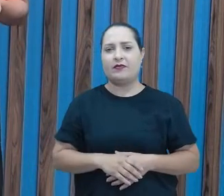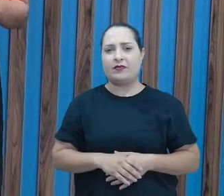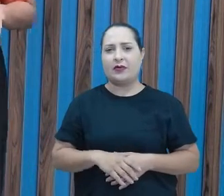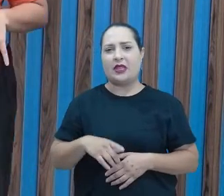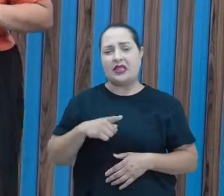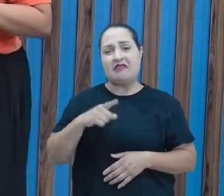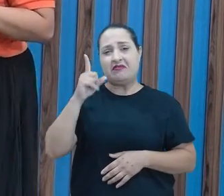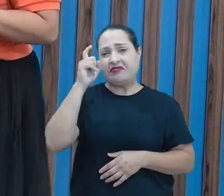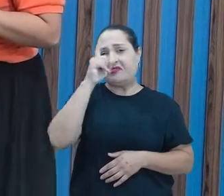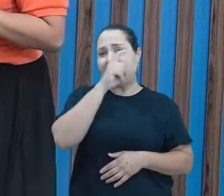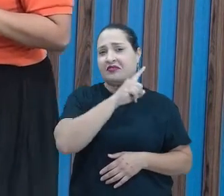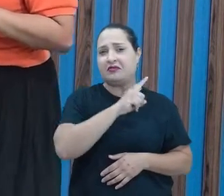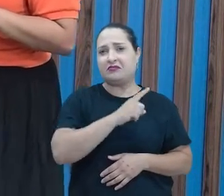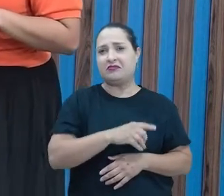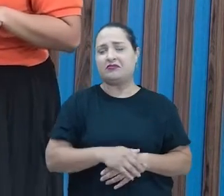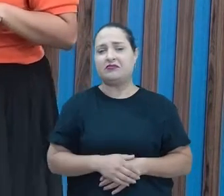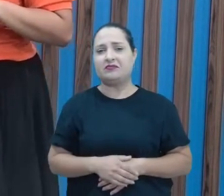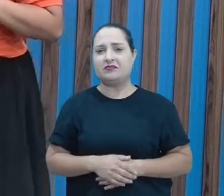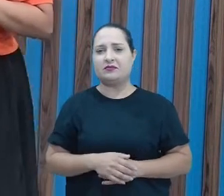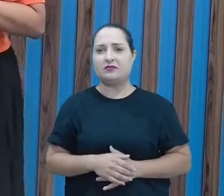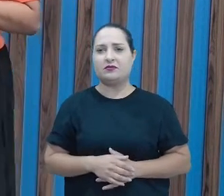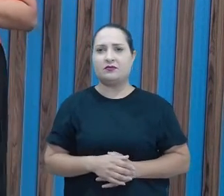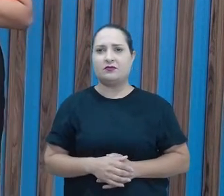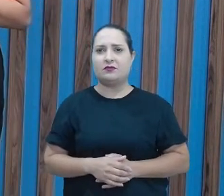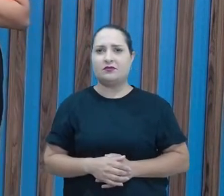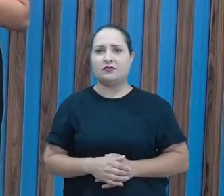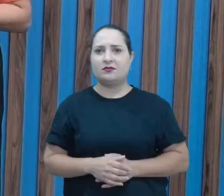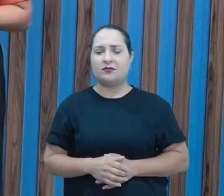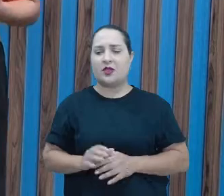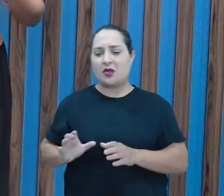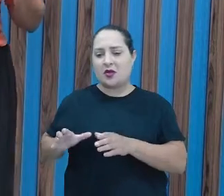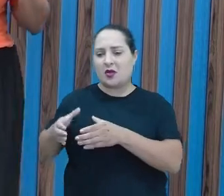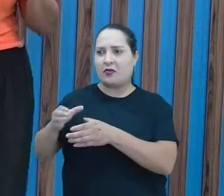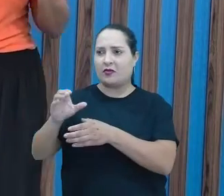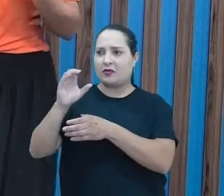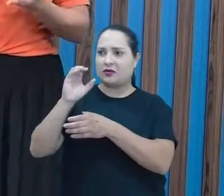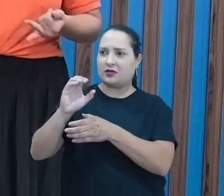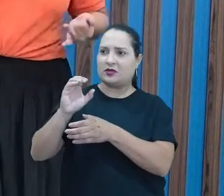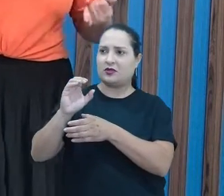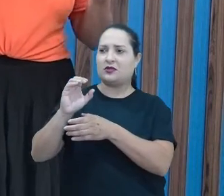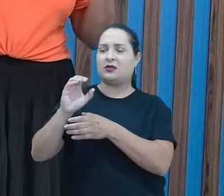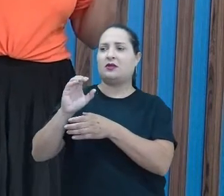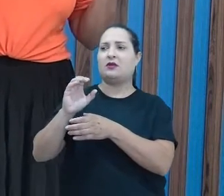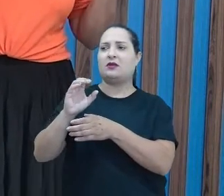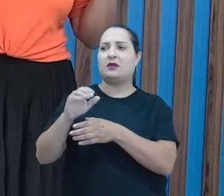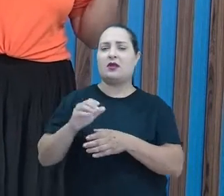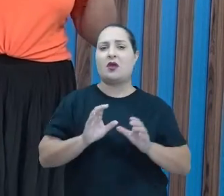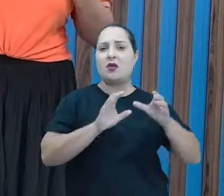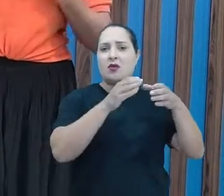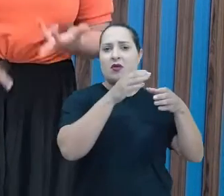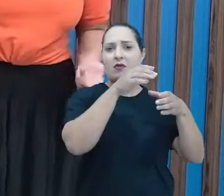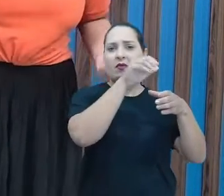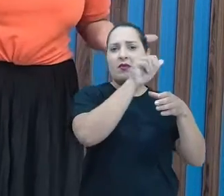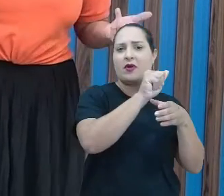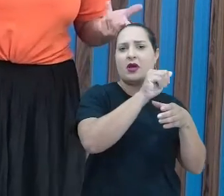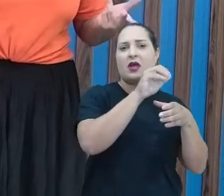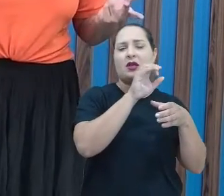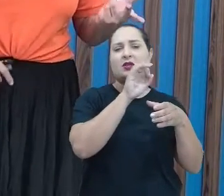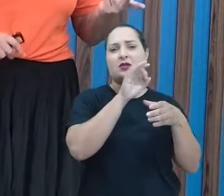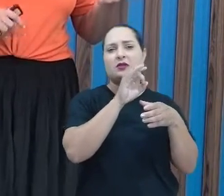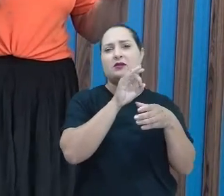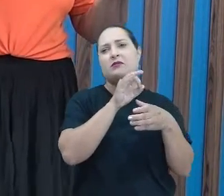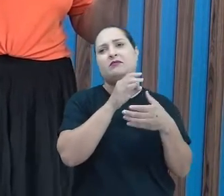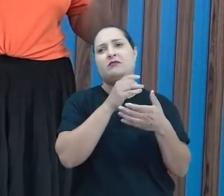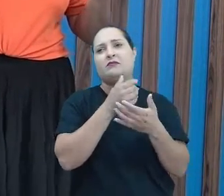é bem complicada. Então, ó, a classe C só quer ser a classe A, só compra em promoção. Tem péssimo